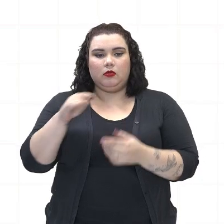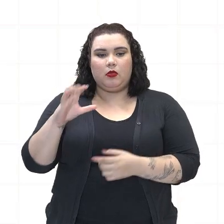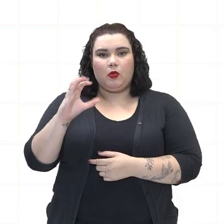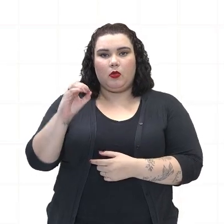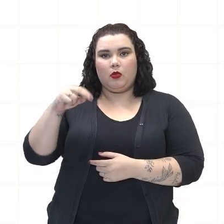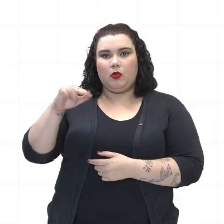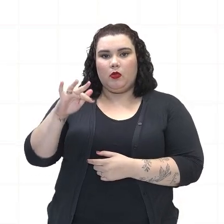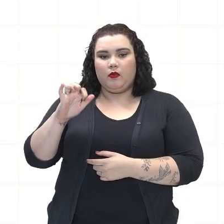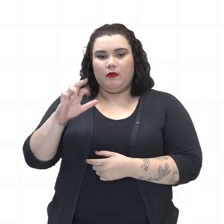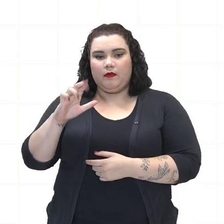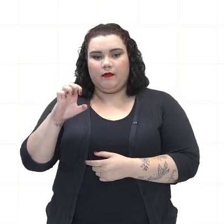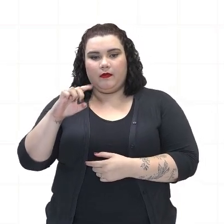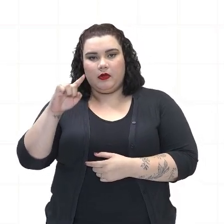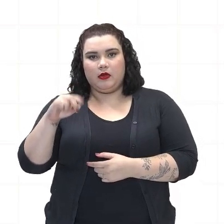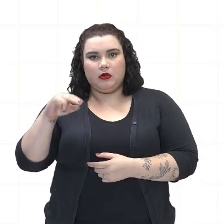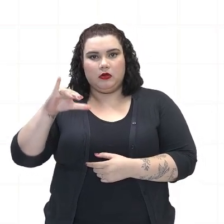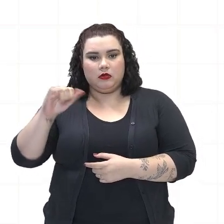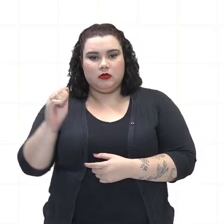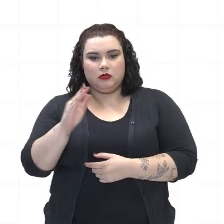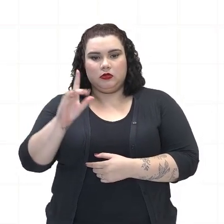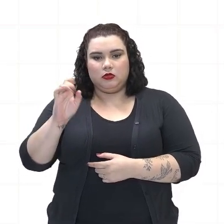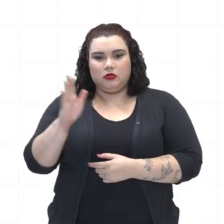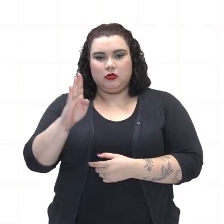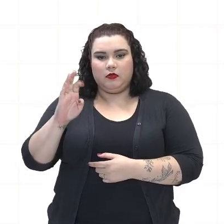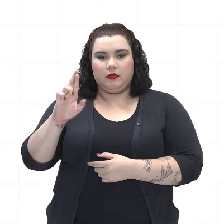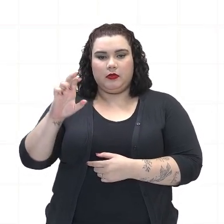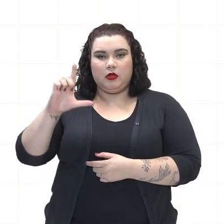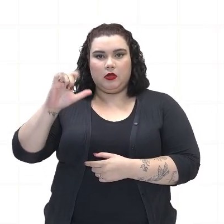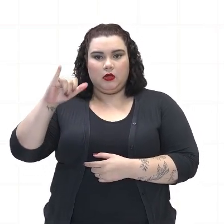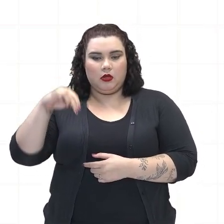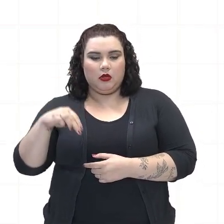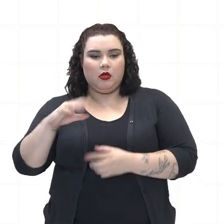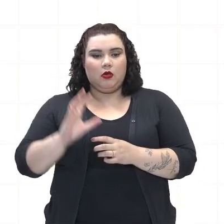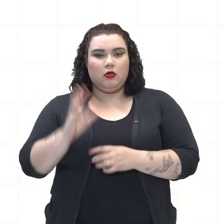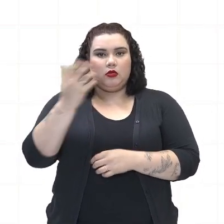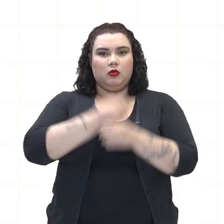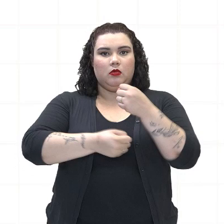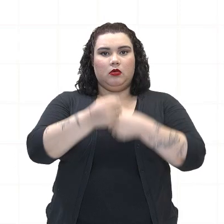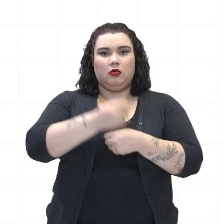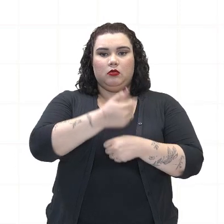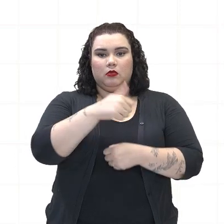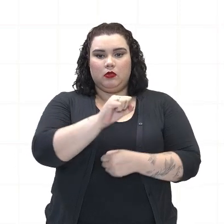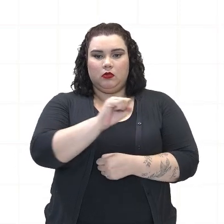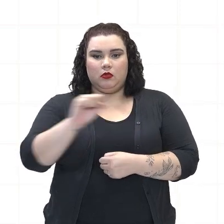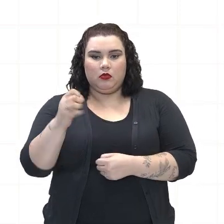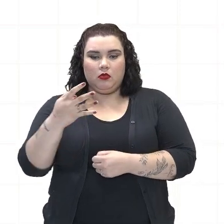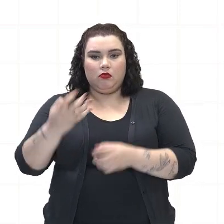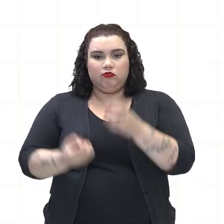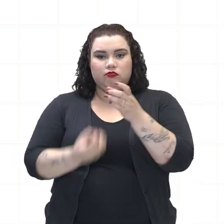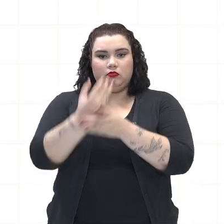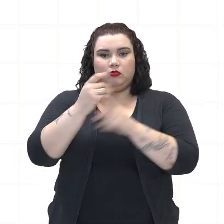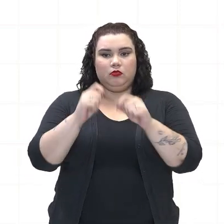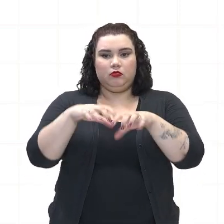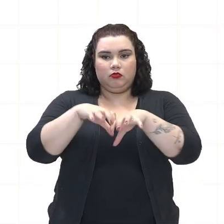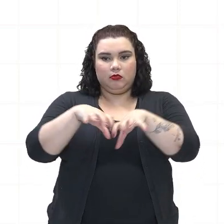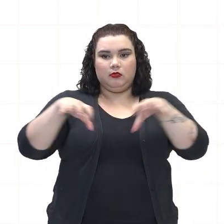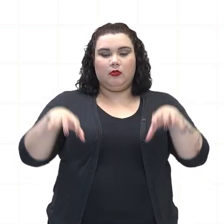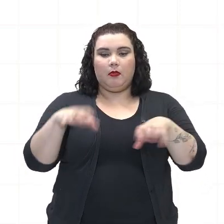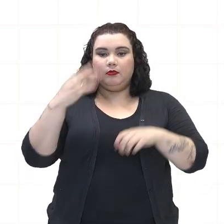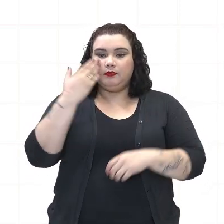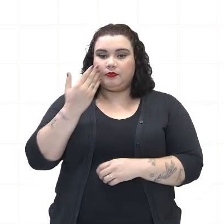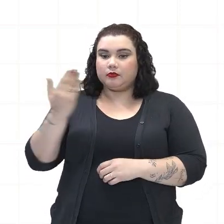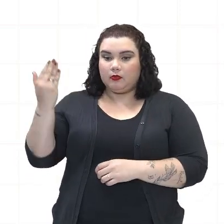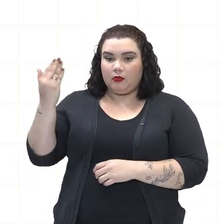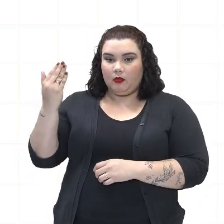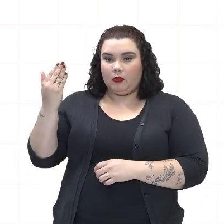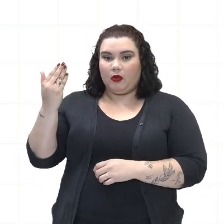em 1884. Aconteceu exatamente essa divisão que a gente está vendo nesses mapas aí. Em 1870